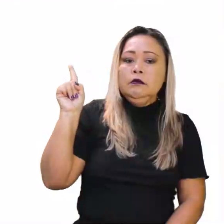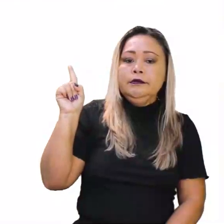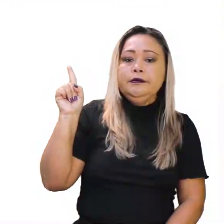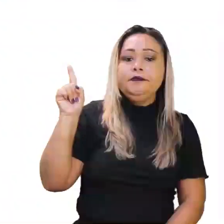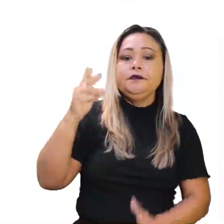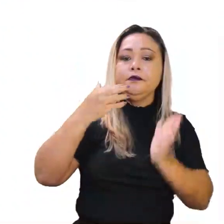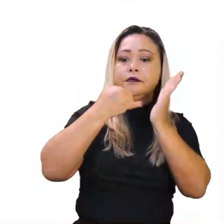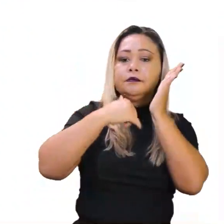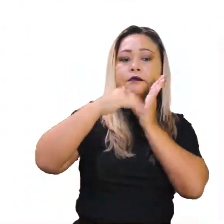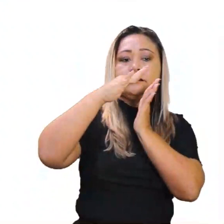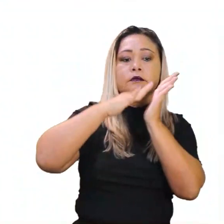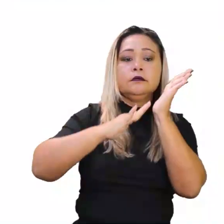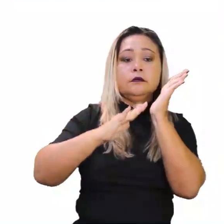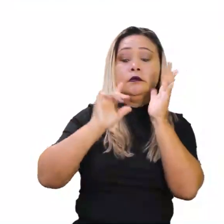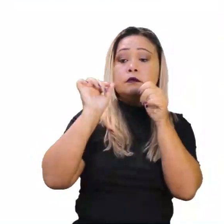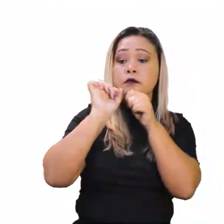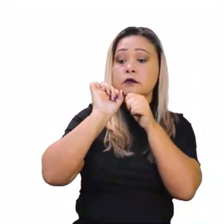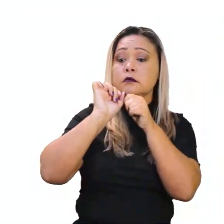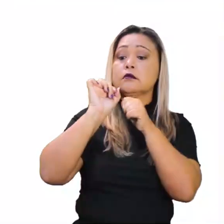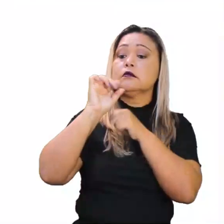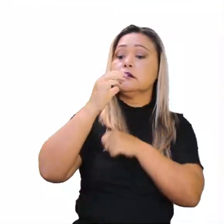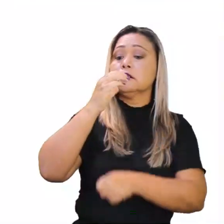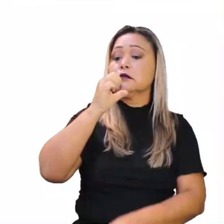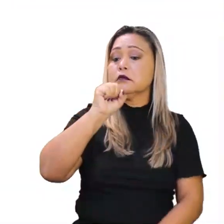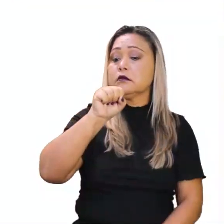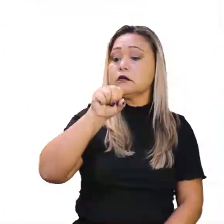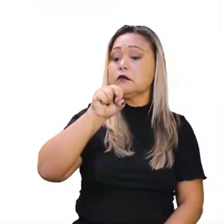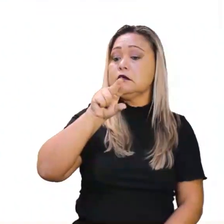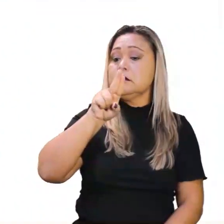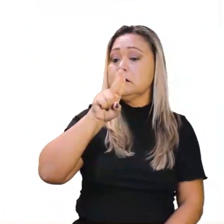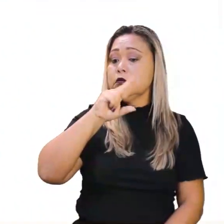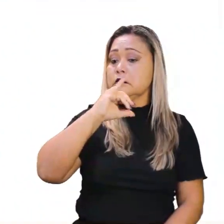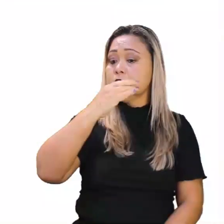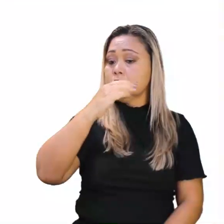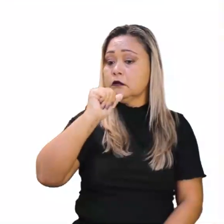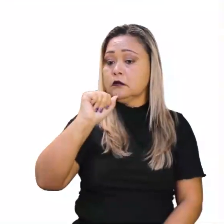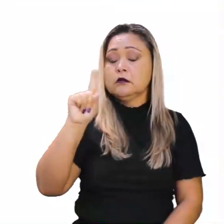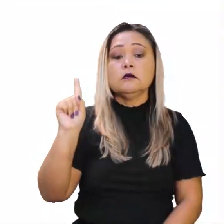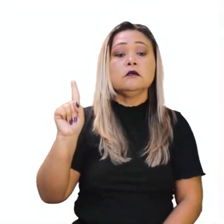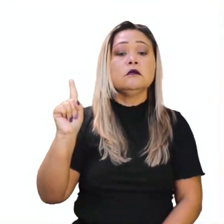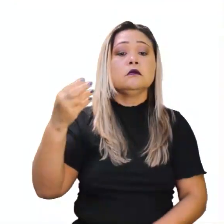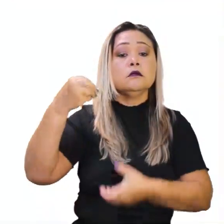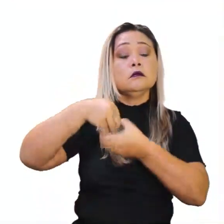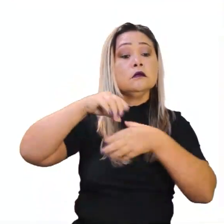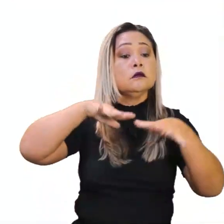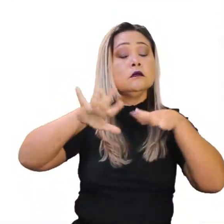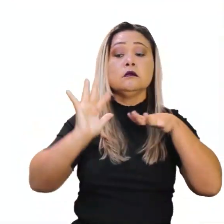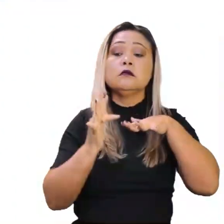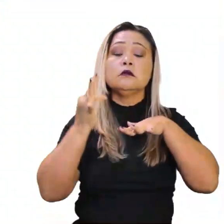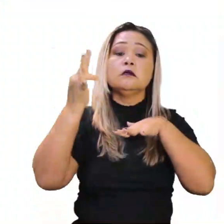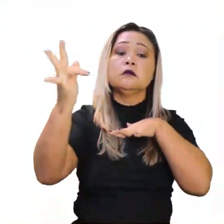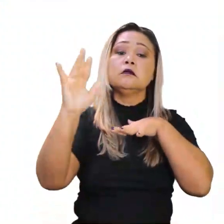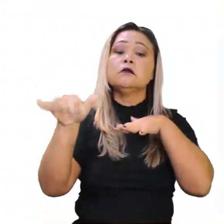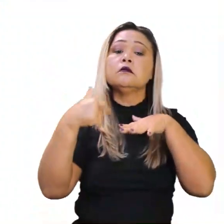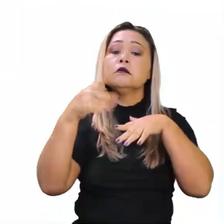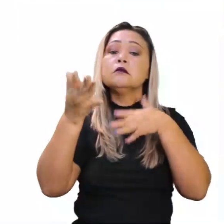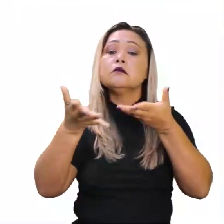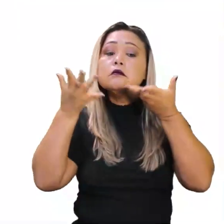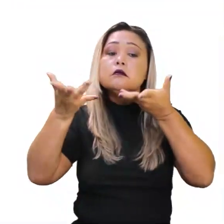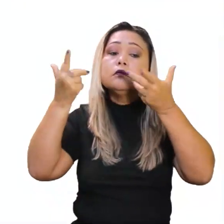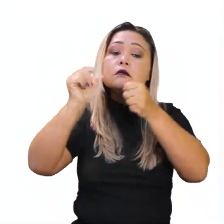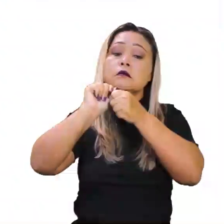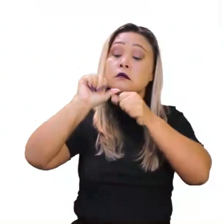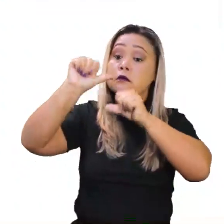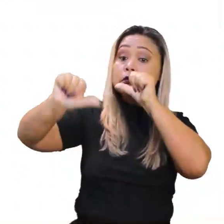sobre tela, feita lá na Suíça. Esta obra ela faz parte do movimento futurista, que buscou